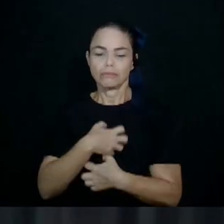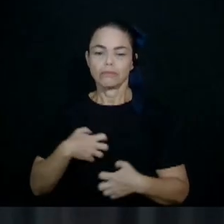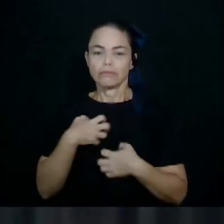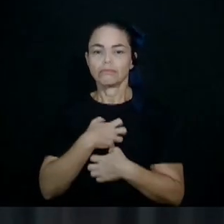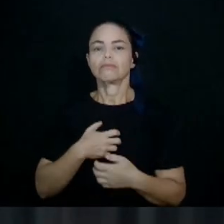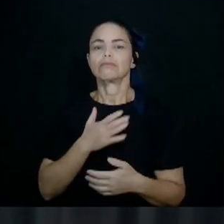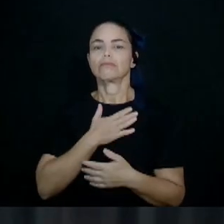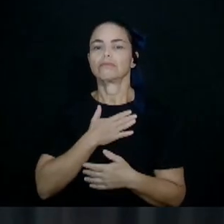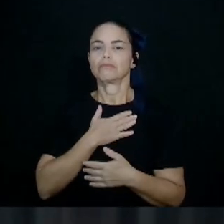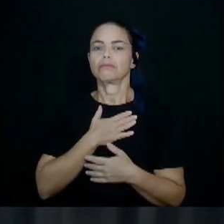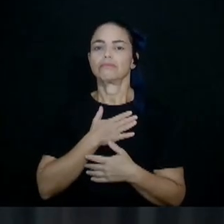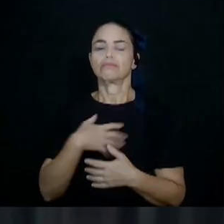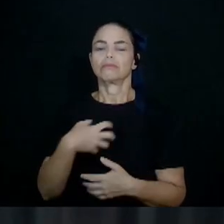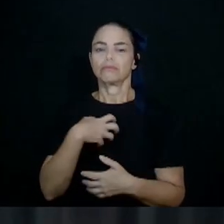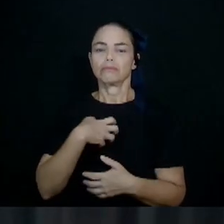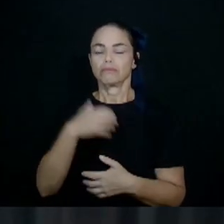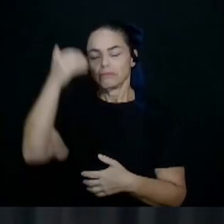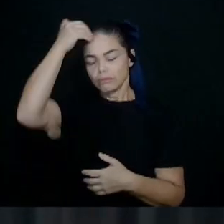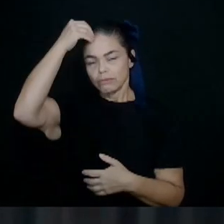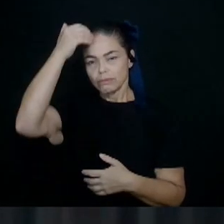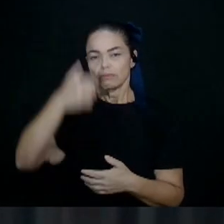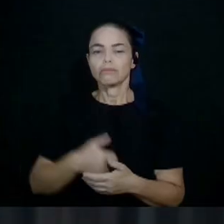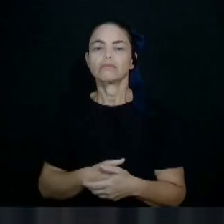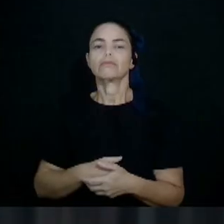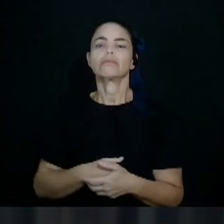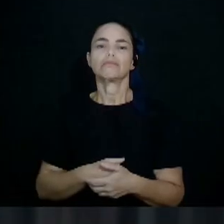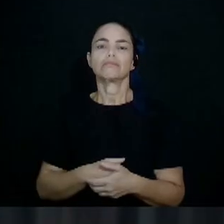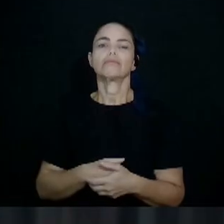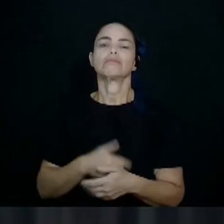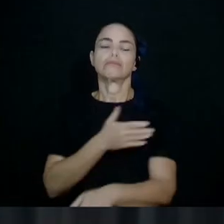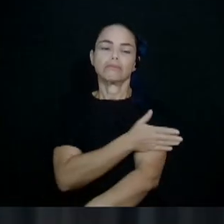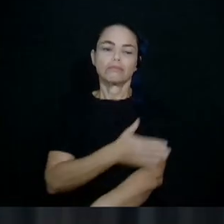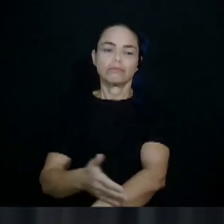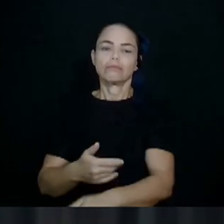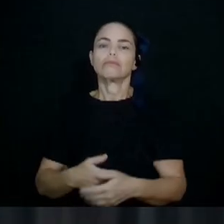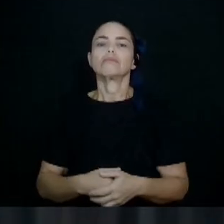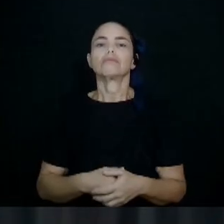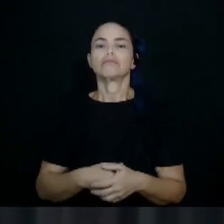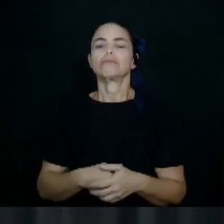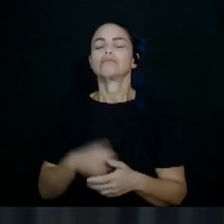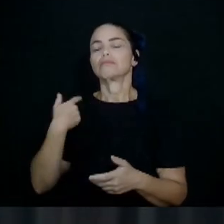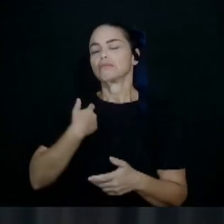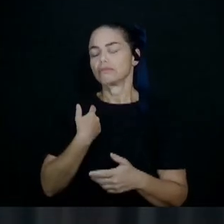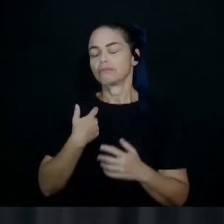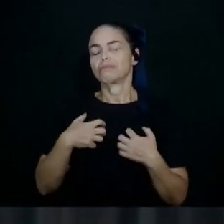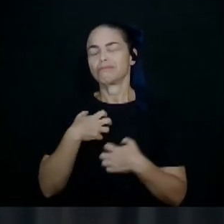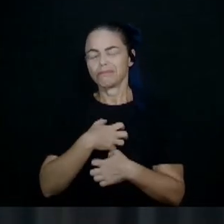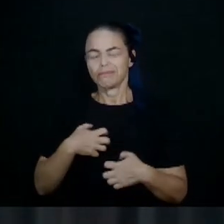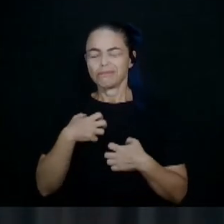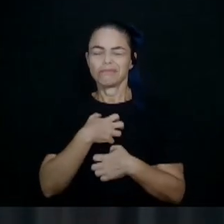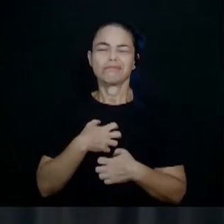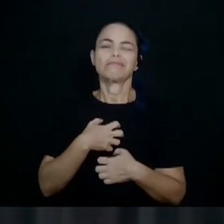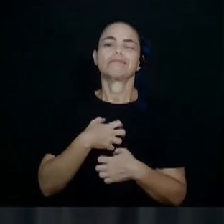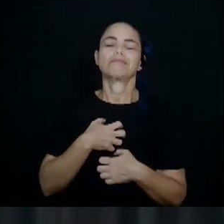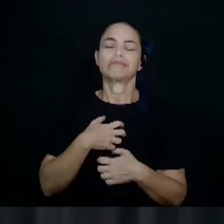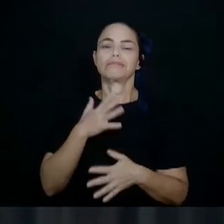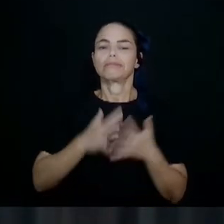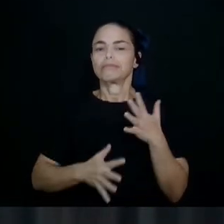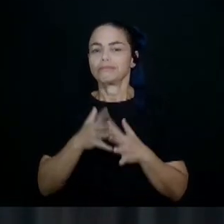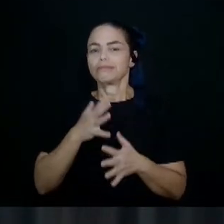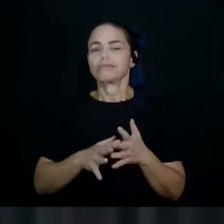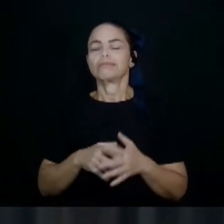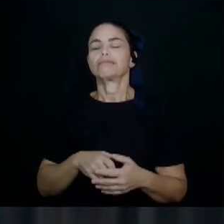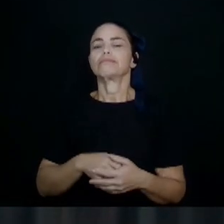estou me sentindo culpada com esse comportamento. Então, quando isso começa a surtir ali